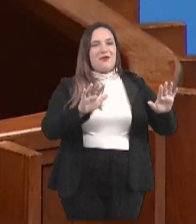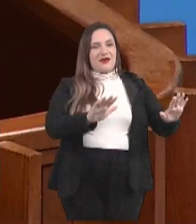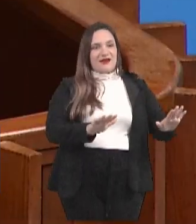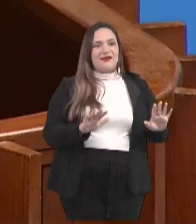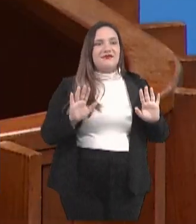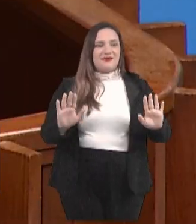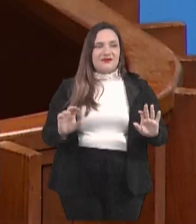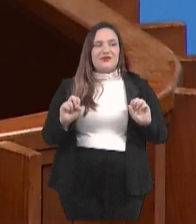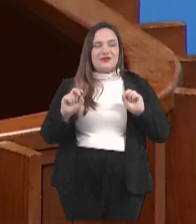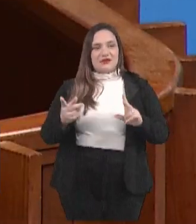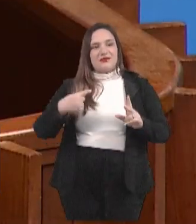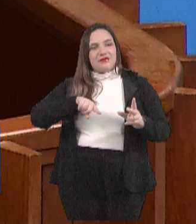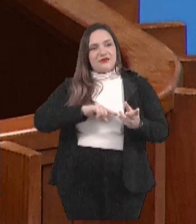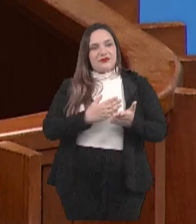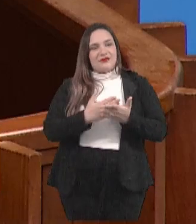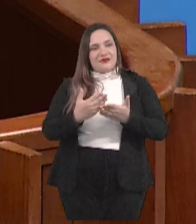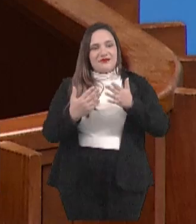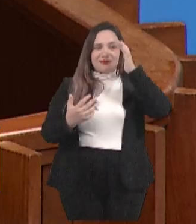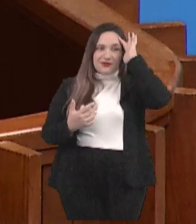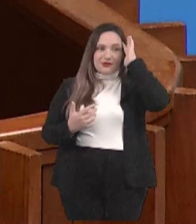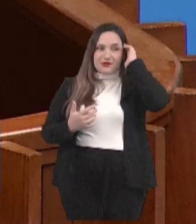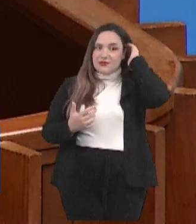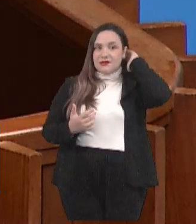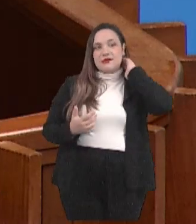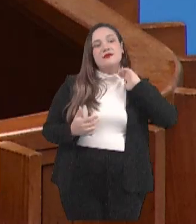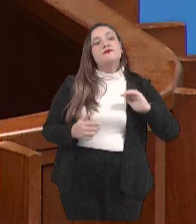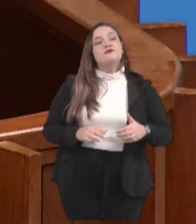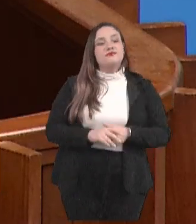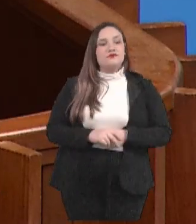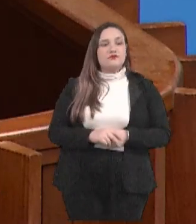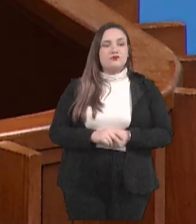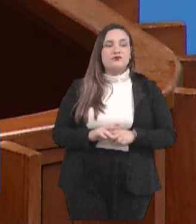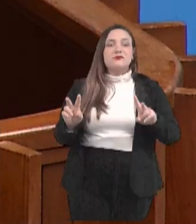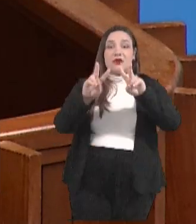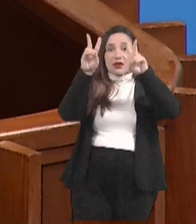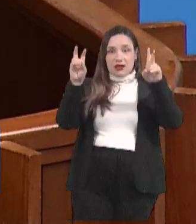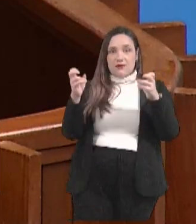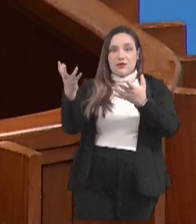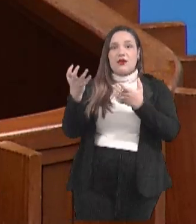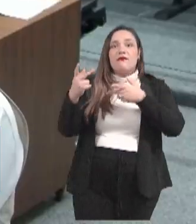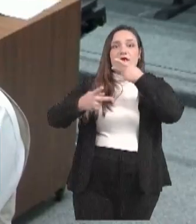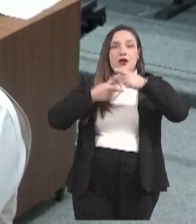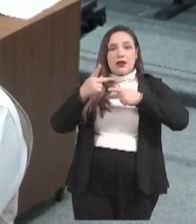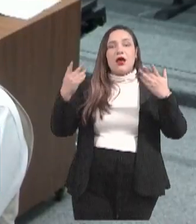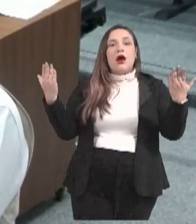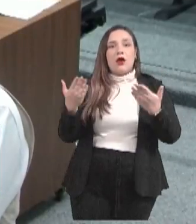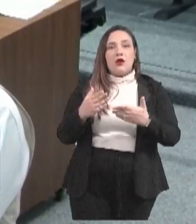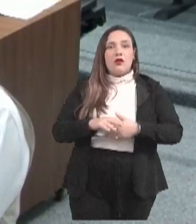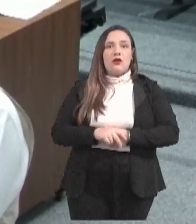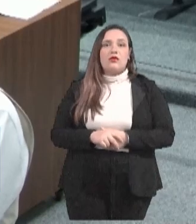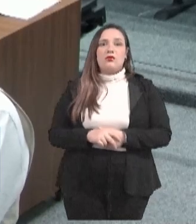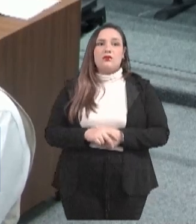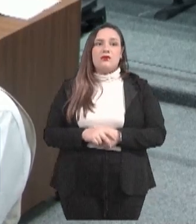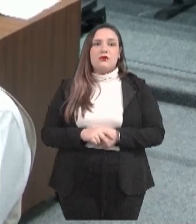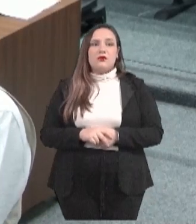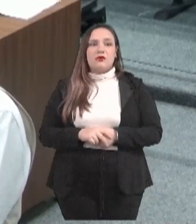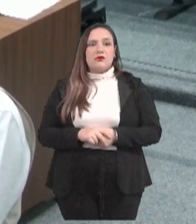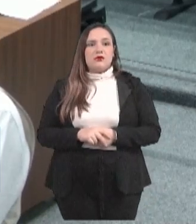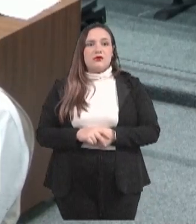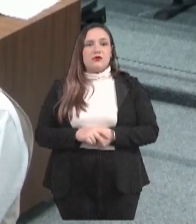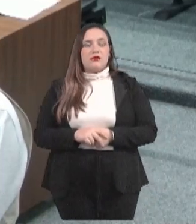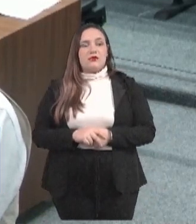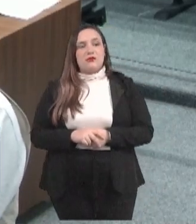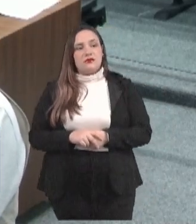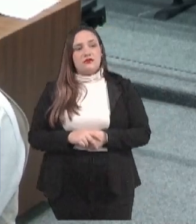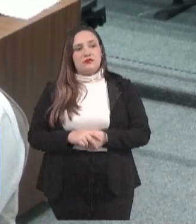depois nós começarmos a falar o assunto que nos traz à tribuna. É uma coisa muito